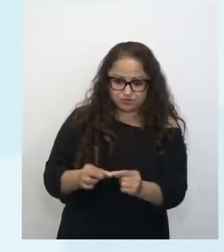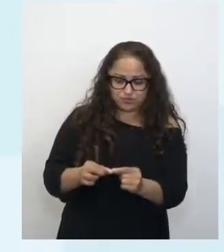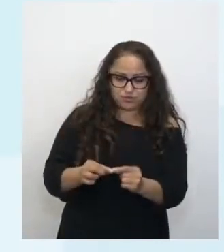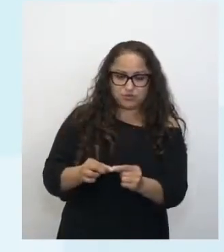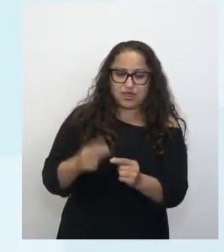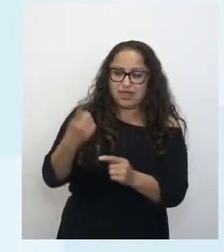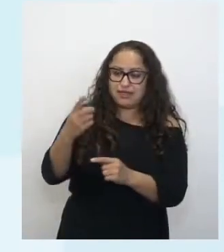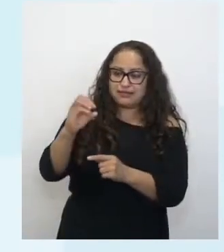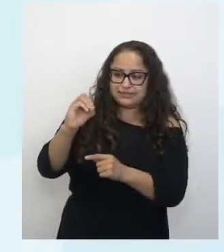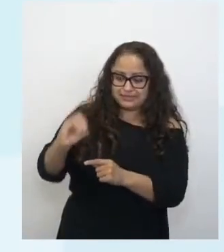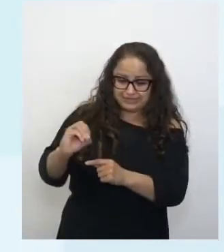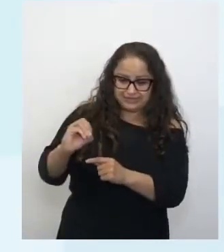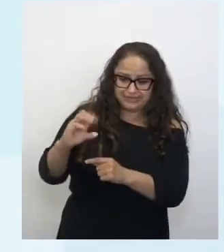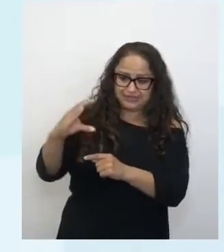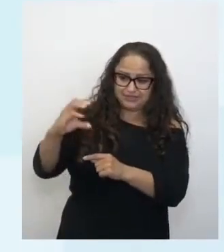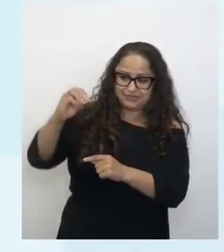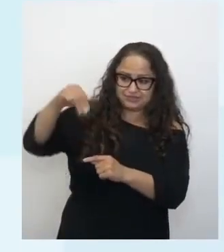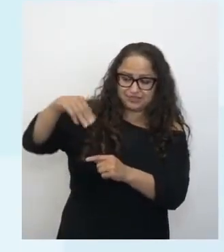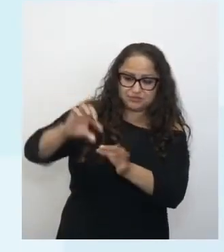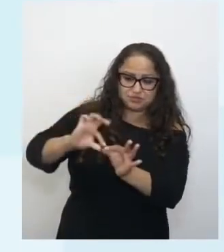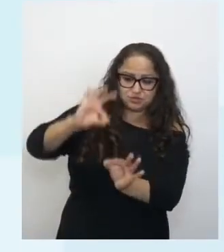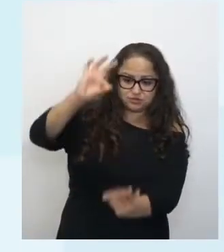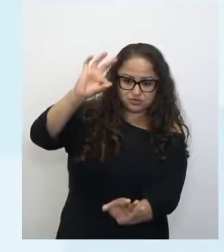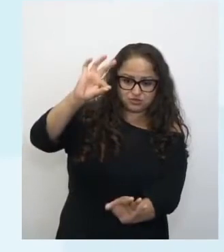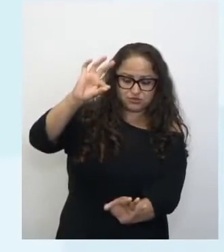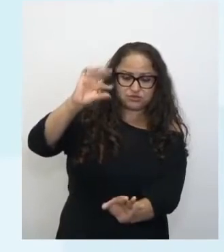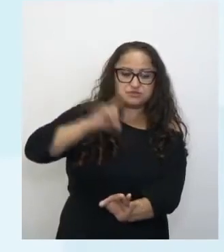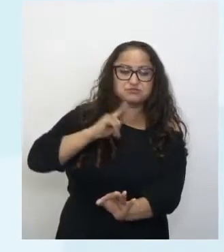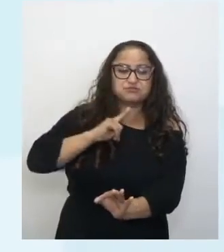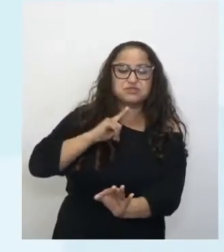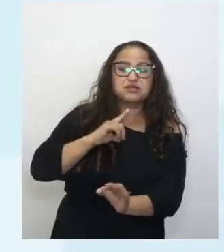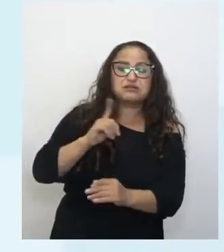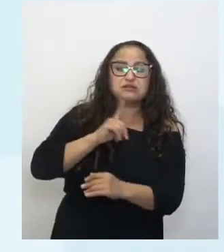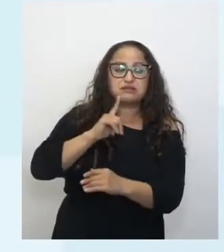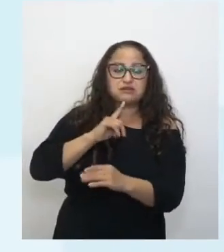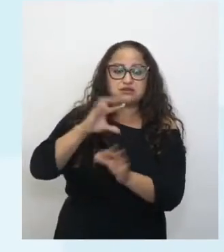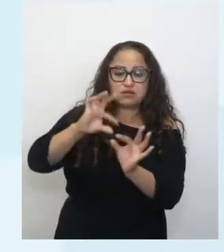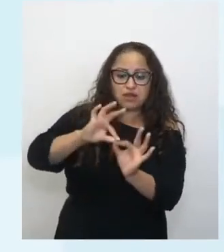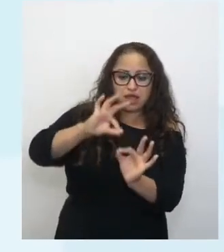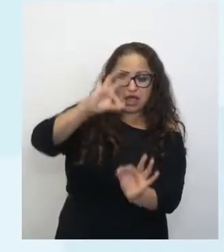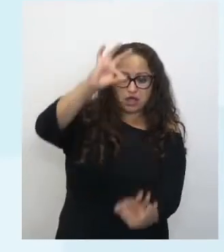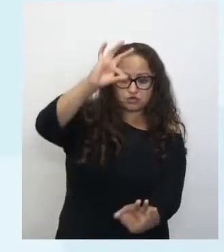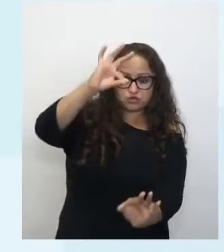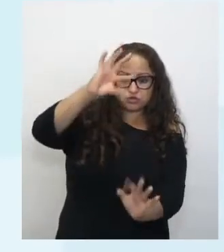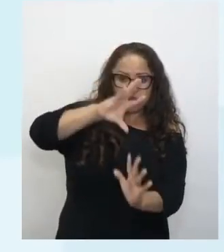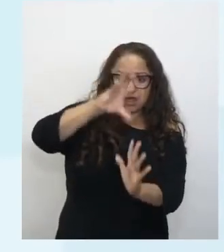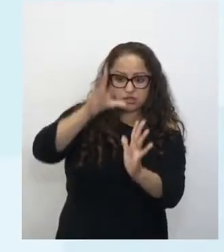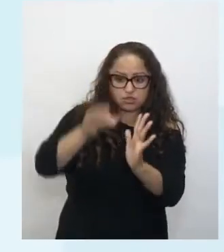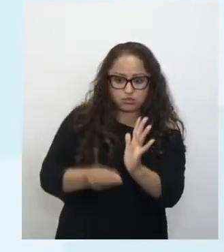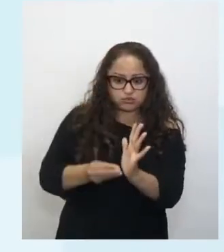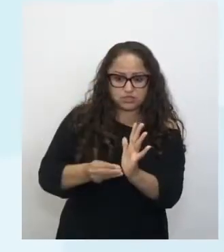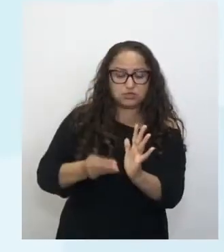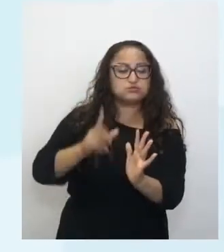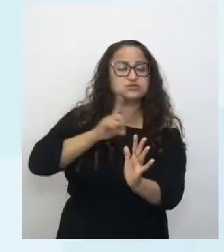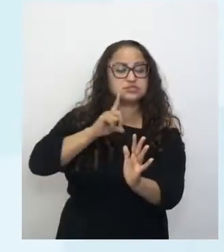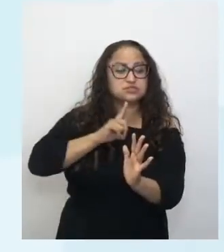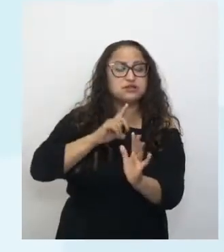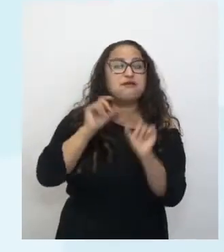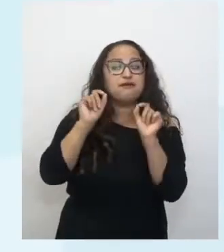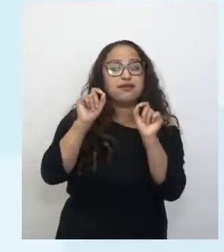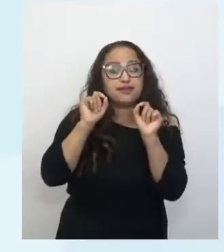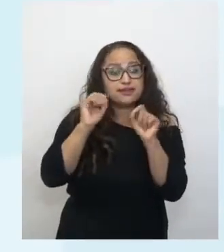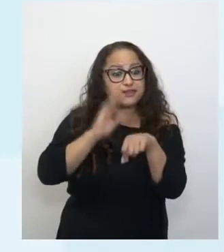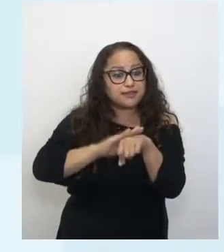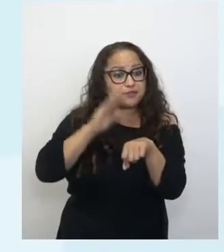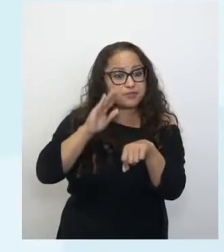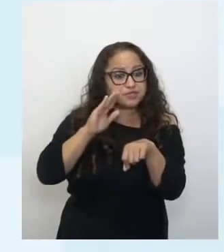de altura Então esse 10 centímetros ele está se referindo a altura total quem é mesmo a